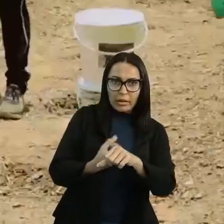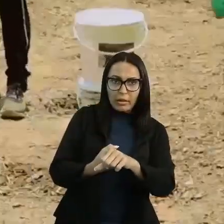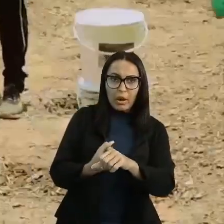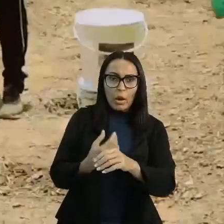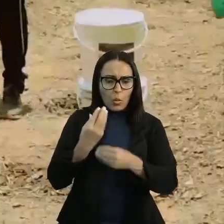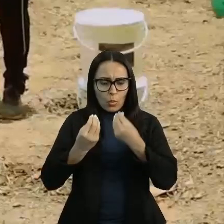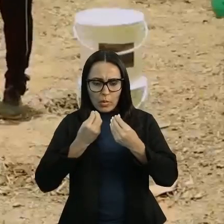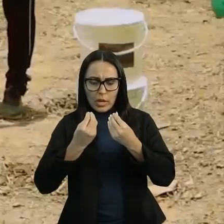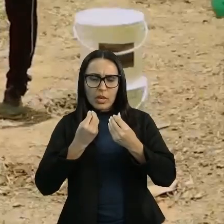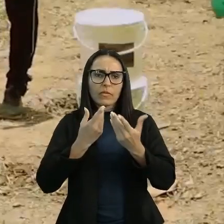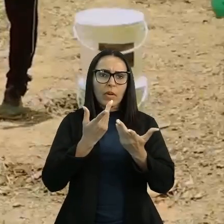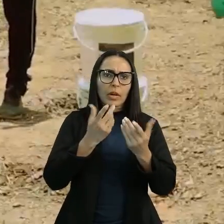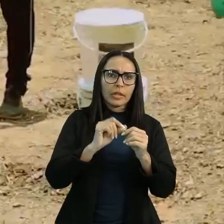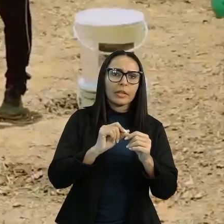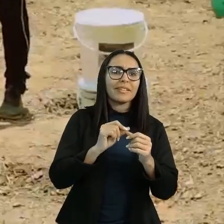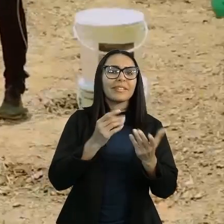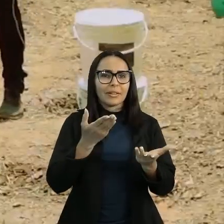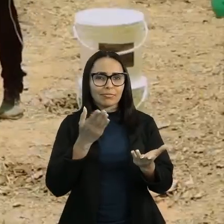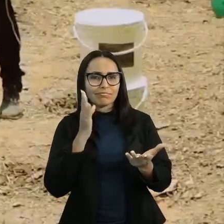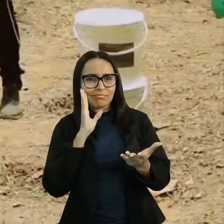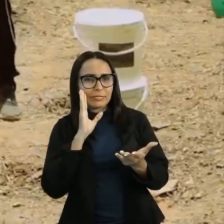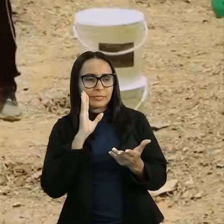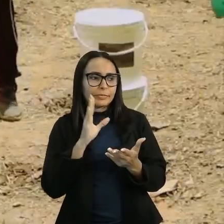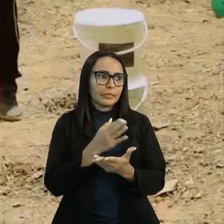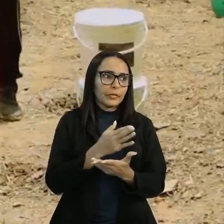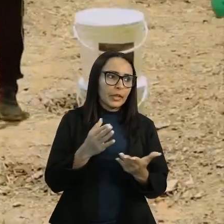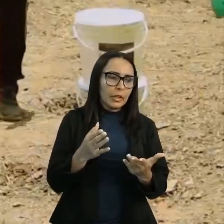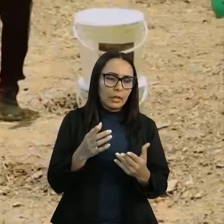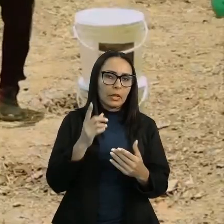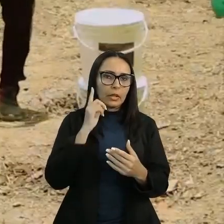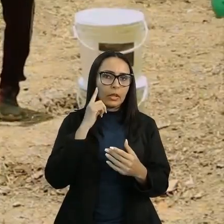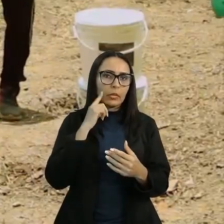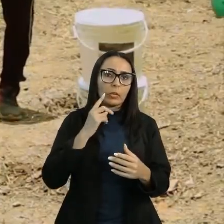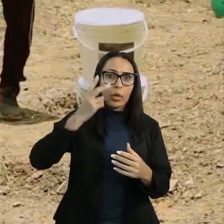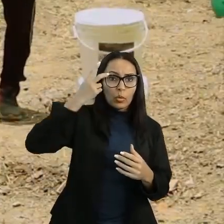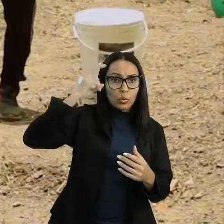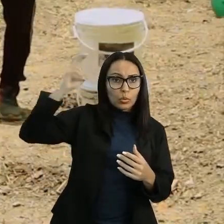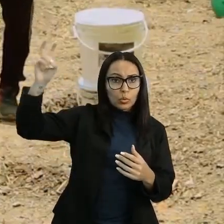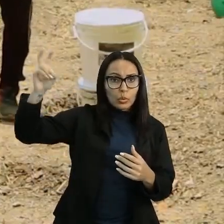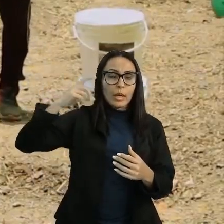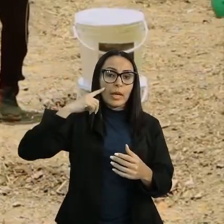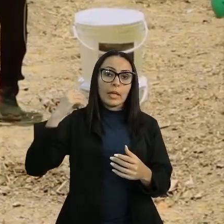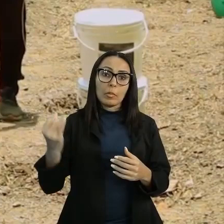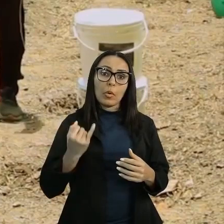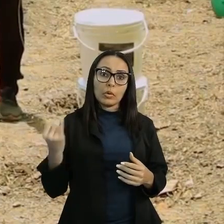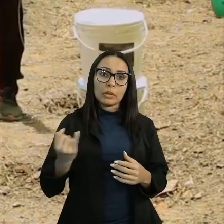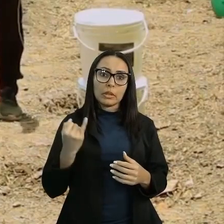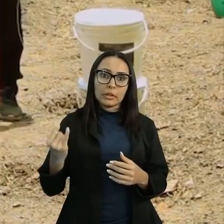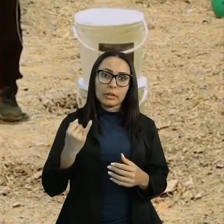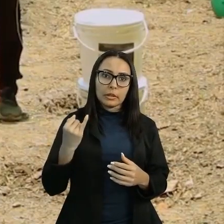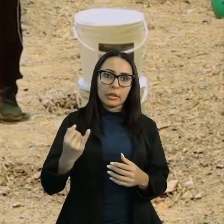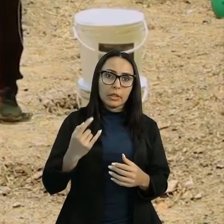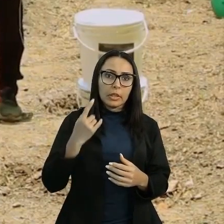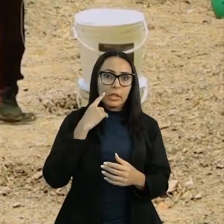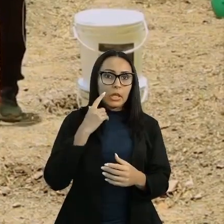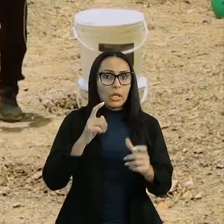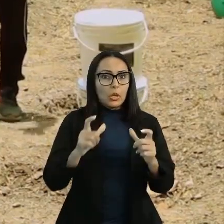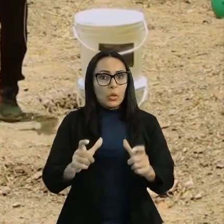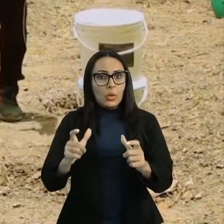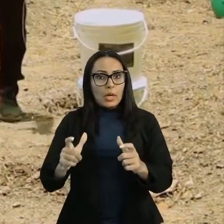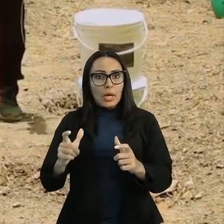ótimos alimentos de maneira orgânica também. Essa é a vantagem de morar numa comunidade. e principalmente sais minerais, né? Total.